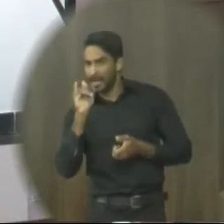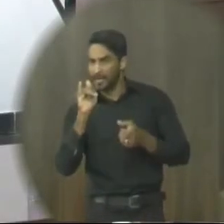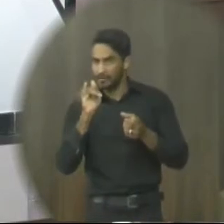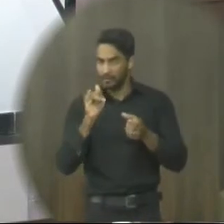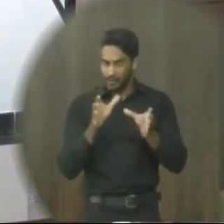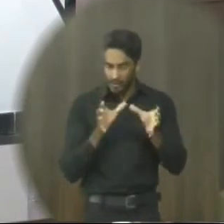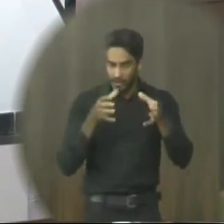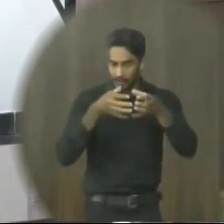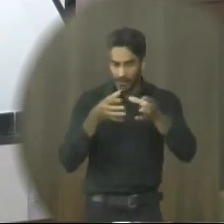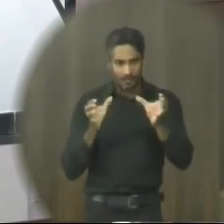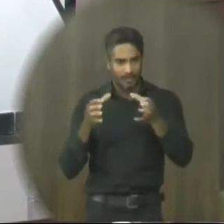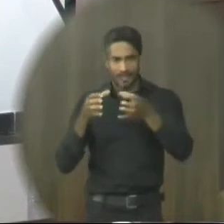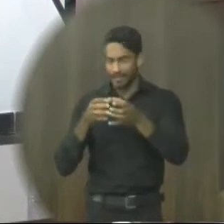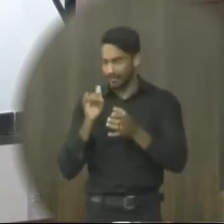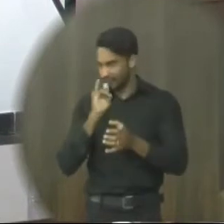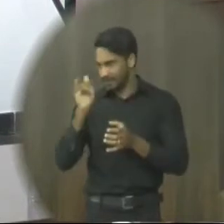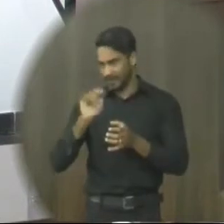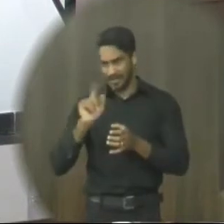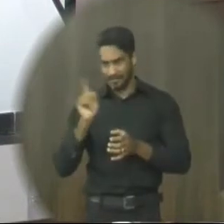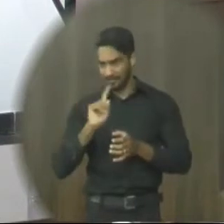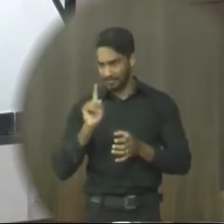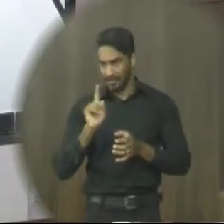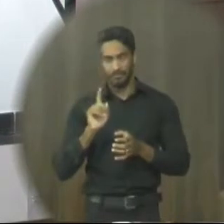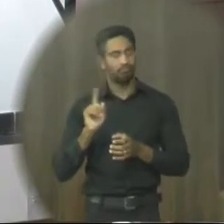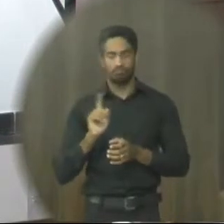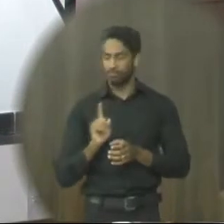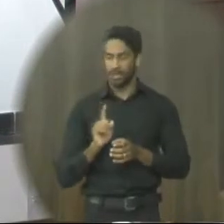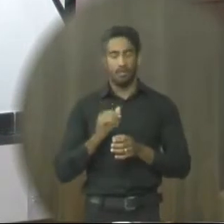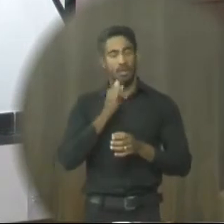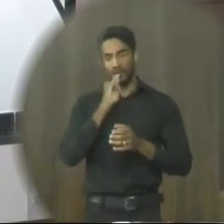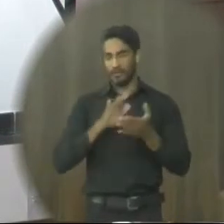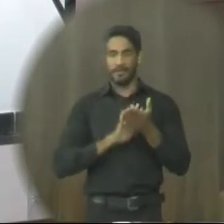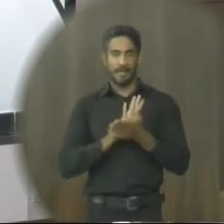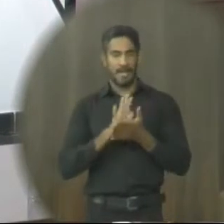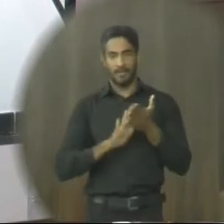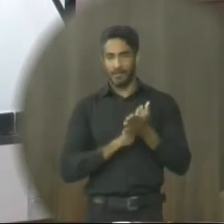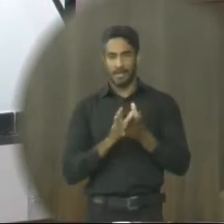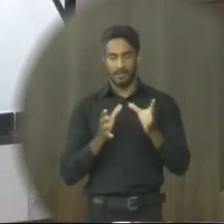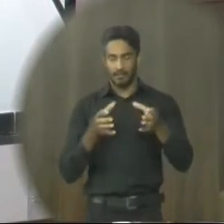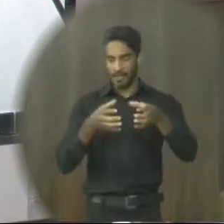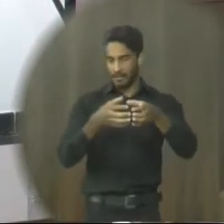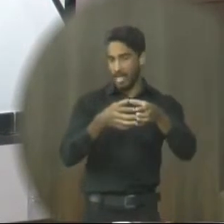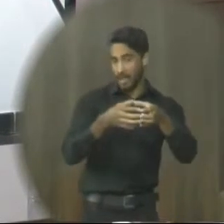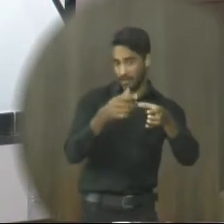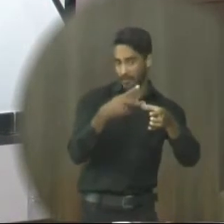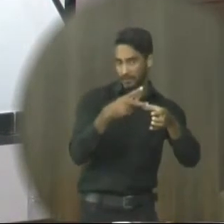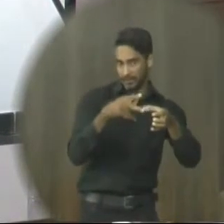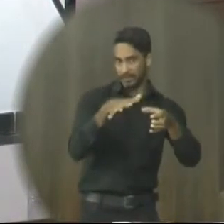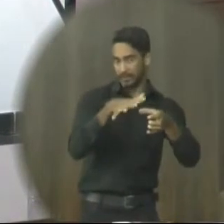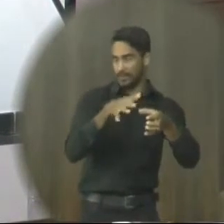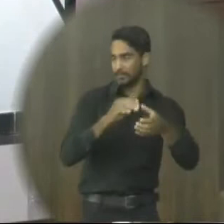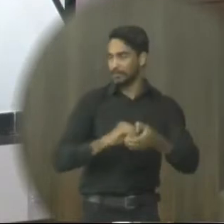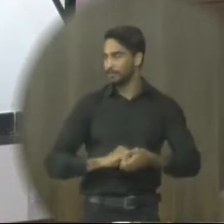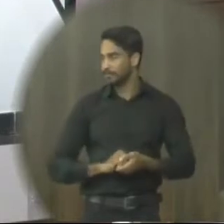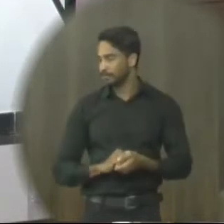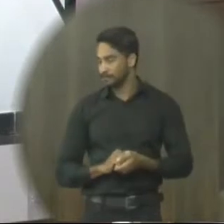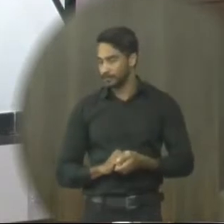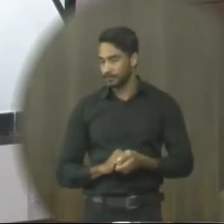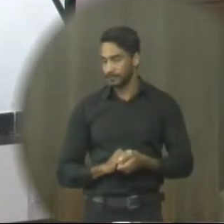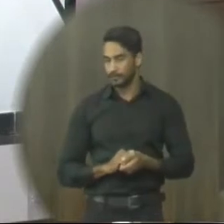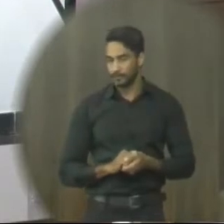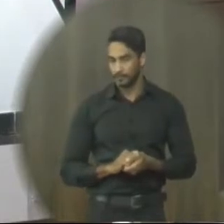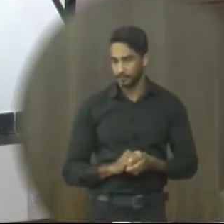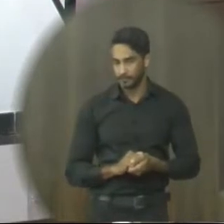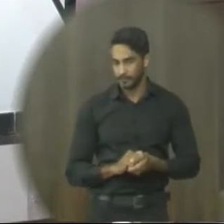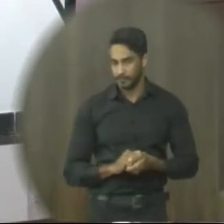colonização? Ainda não cogitou esse assunto? Não, ainda não foi levantada essa possibilidade. Hipótese, não. Não, ainda não. Tá, muito obrigado. Mais algum vereador